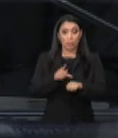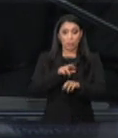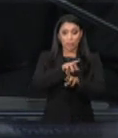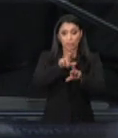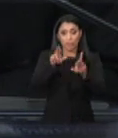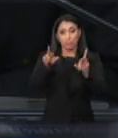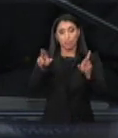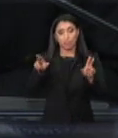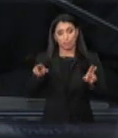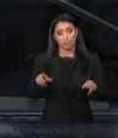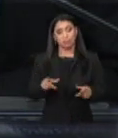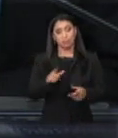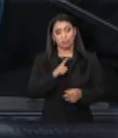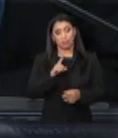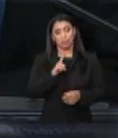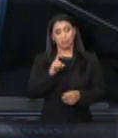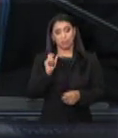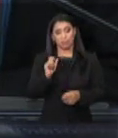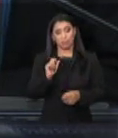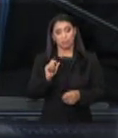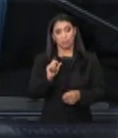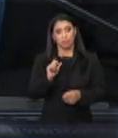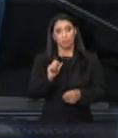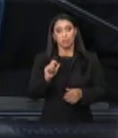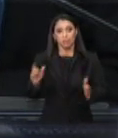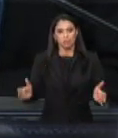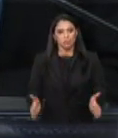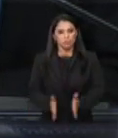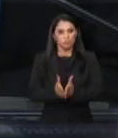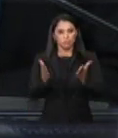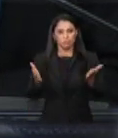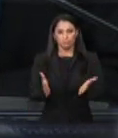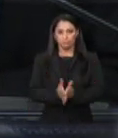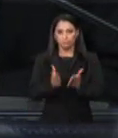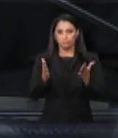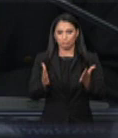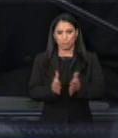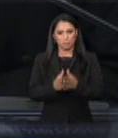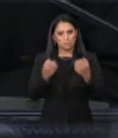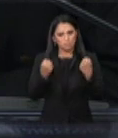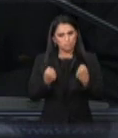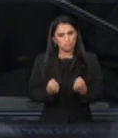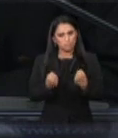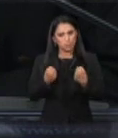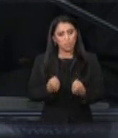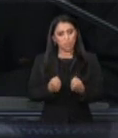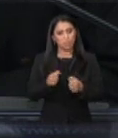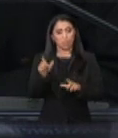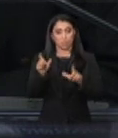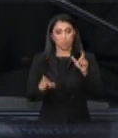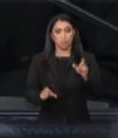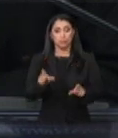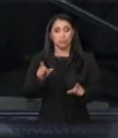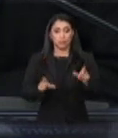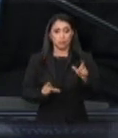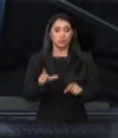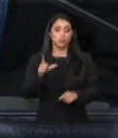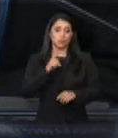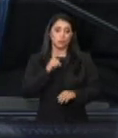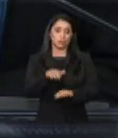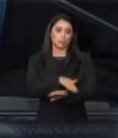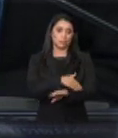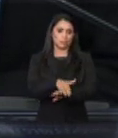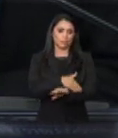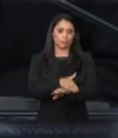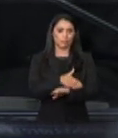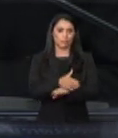lidarem com essa questão e a extrema pobreza e suas consequências infligidas as pessoas que se encontram nas ruas sem